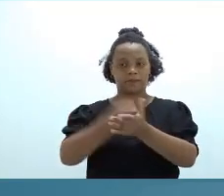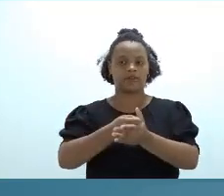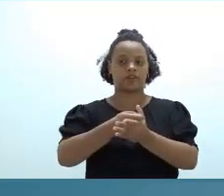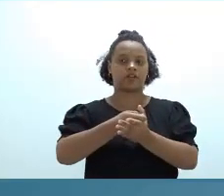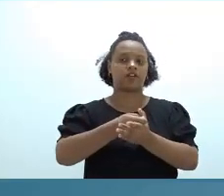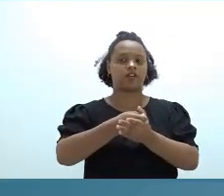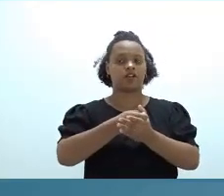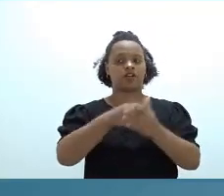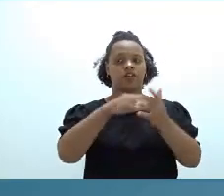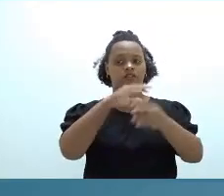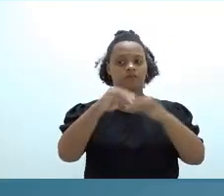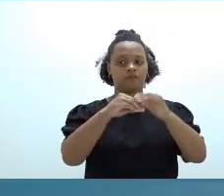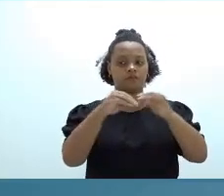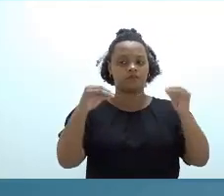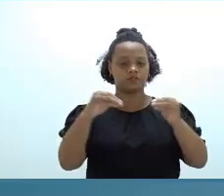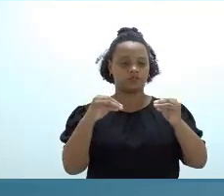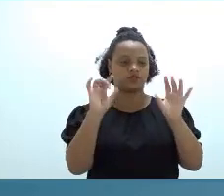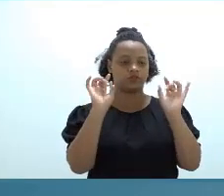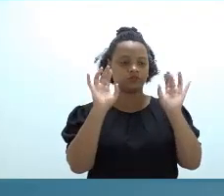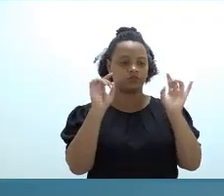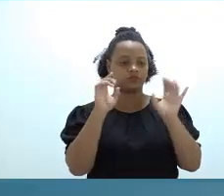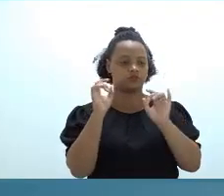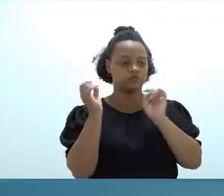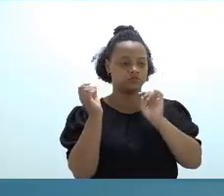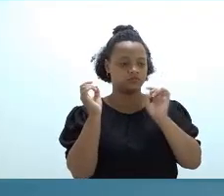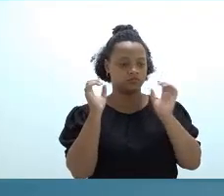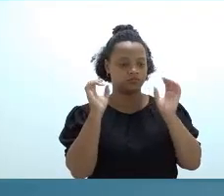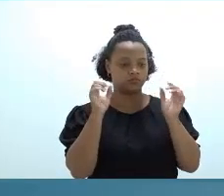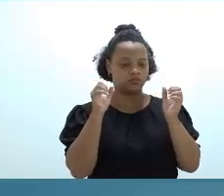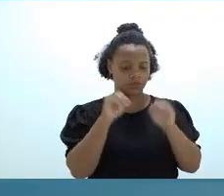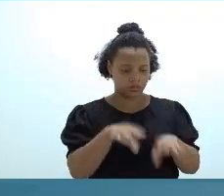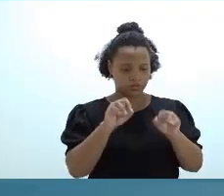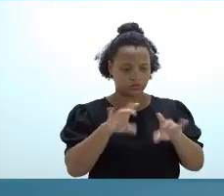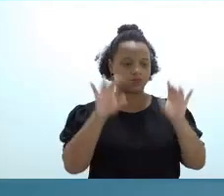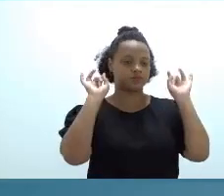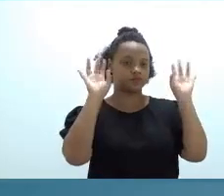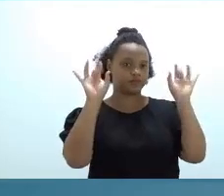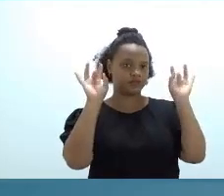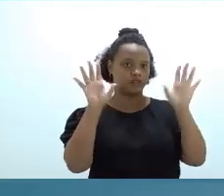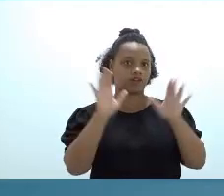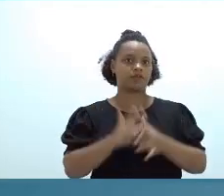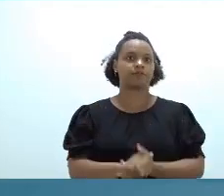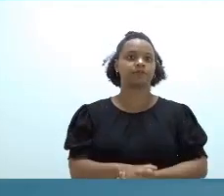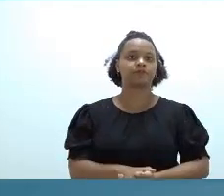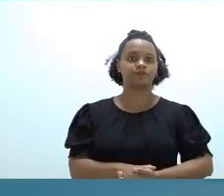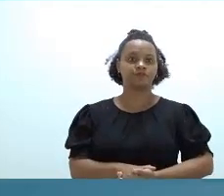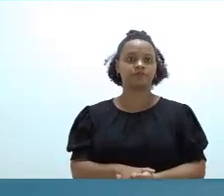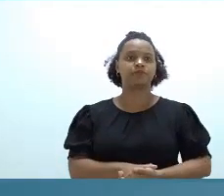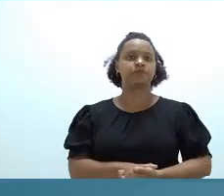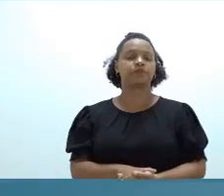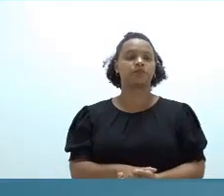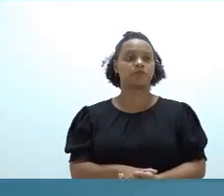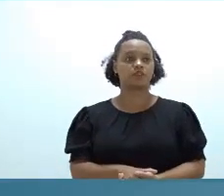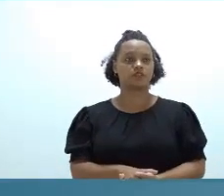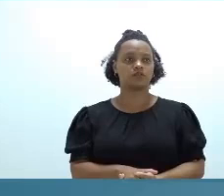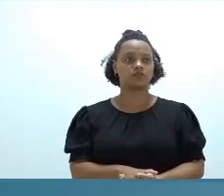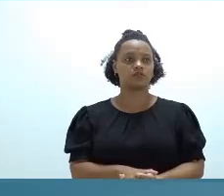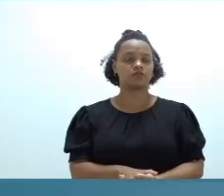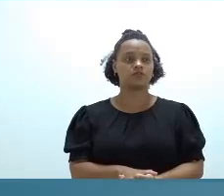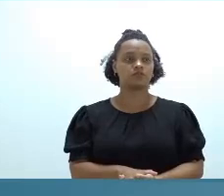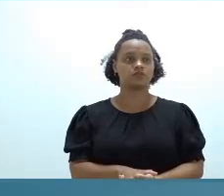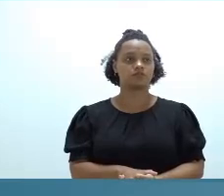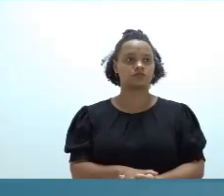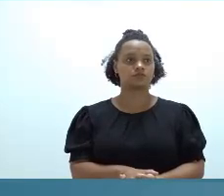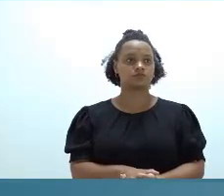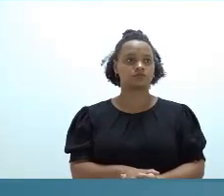agravado apresentou contrarrazões, refutando a pretensão dos agravantes e requerendo o desenvolvimento